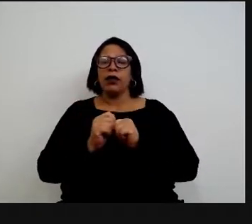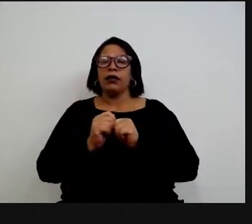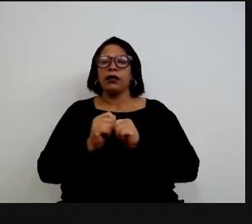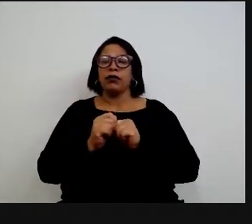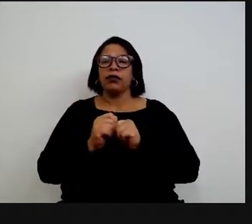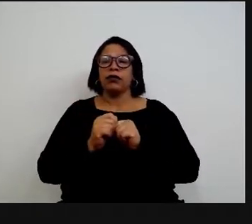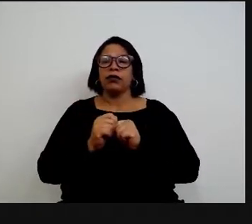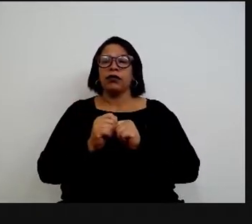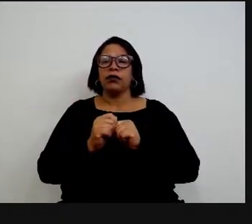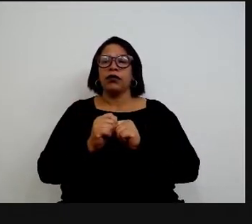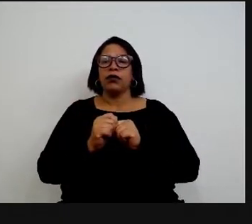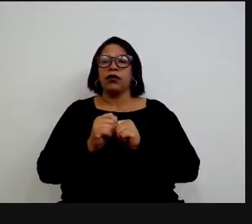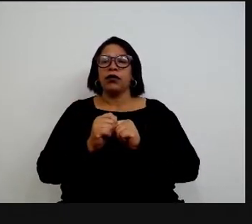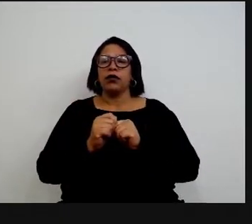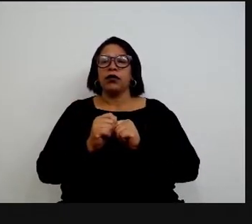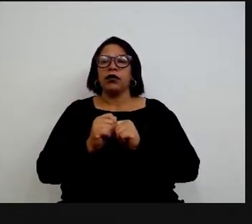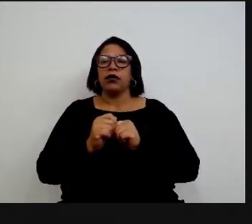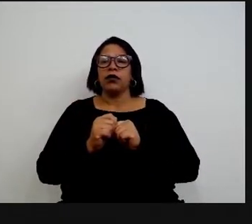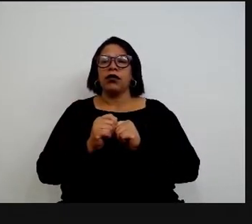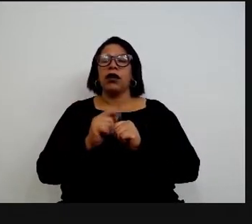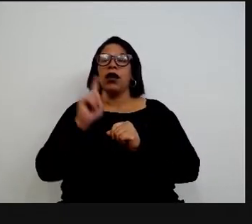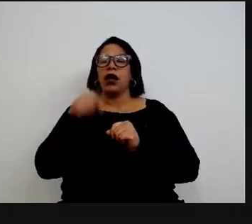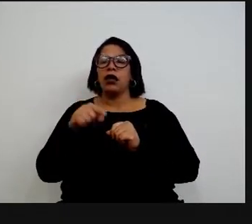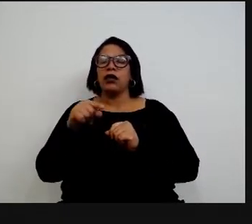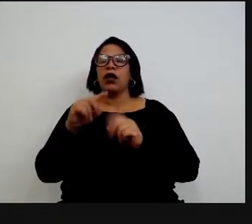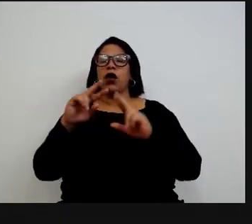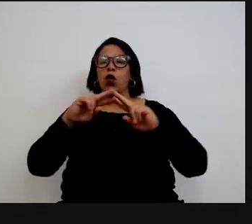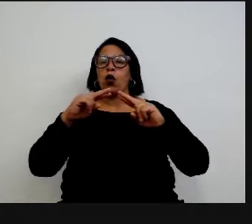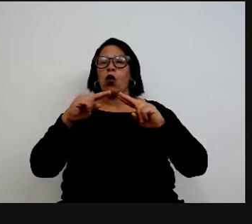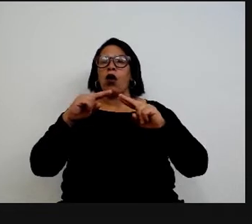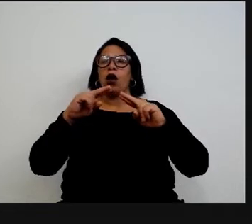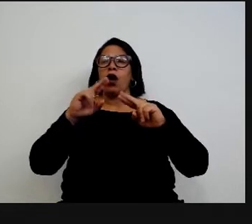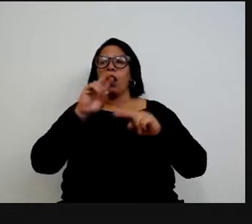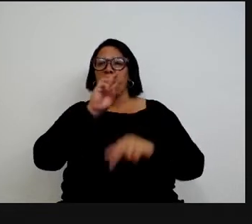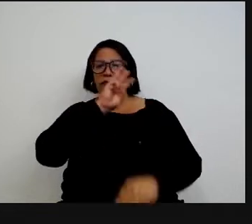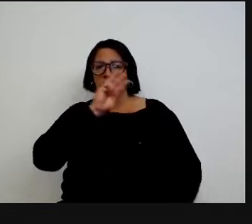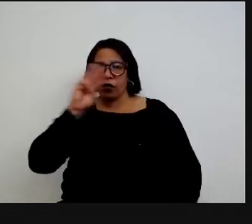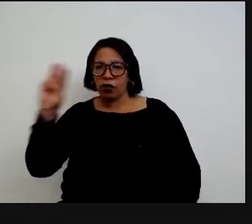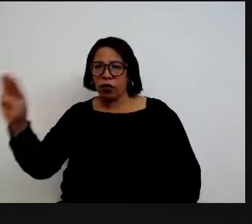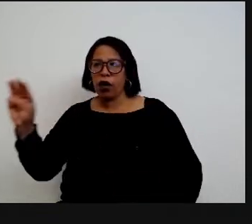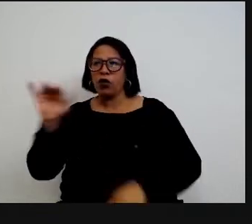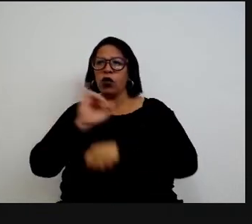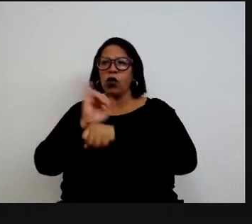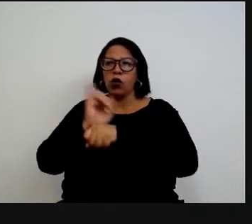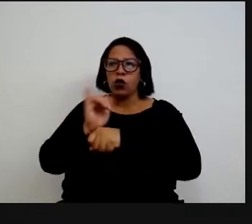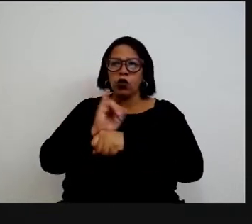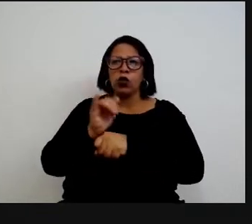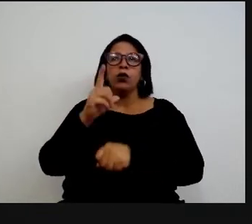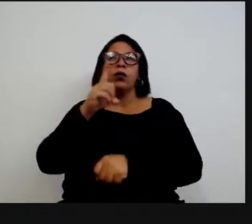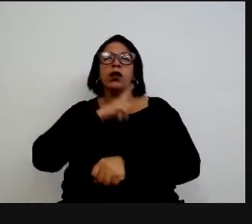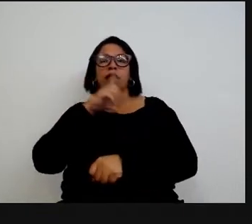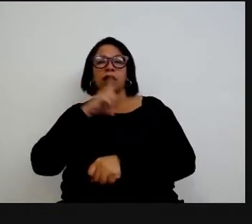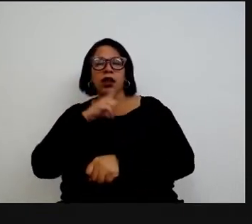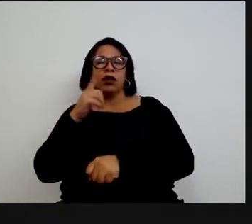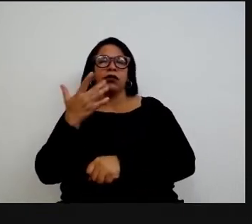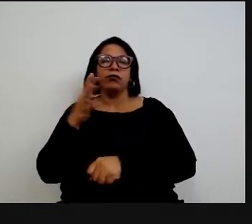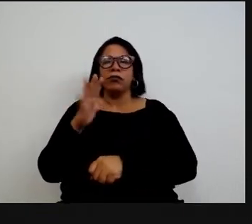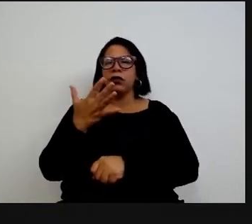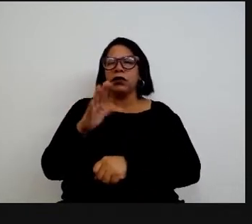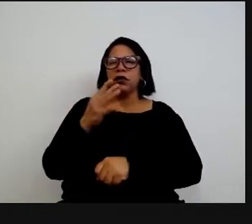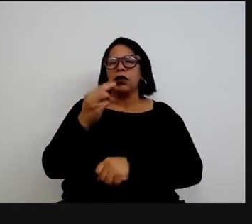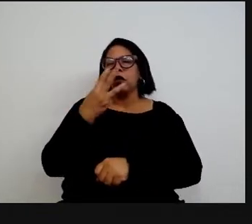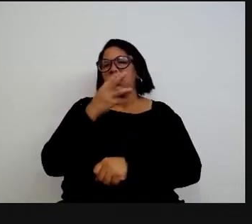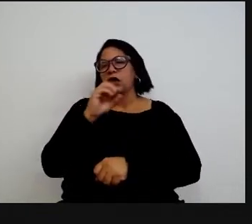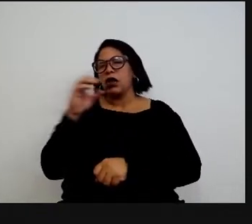nossa página, esse é o canal, né? O canal da Escola da Câmara no YouTube, onde tem, talvez ali hoje,